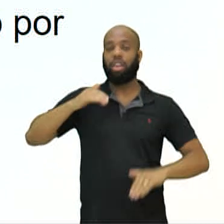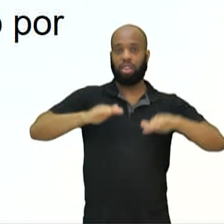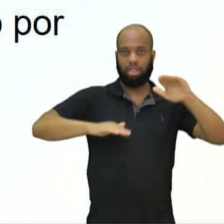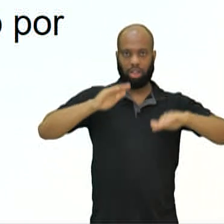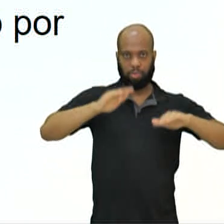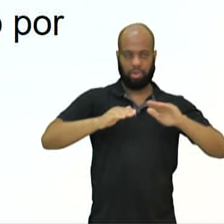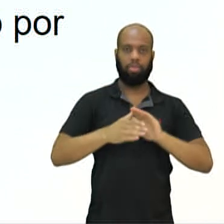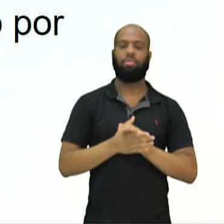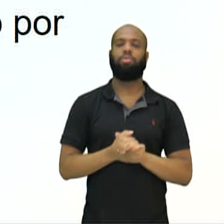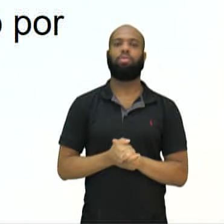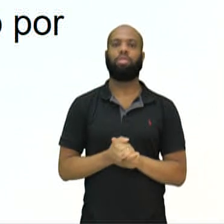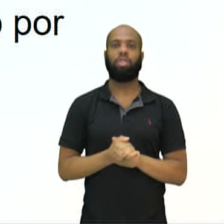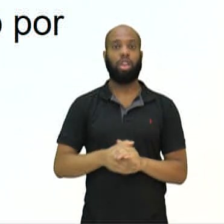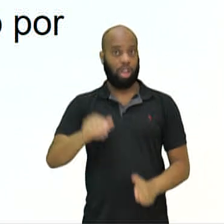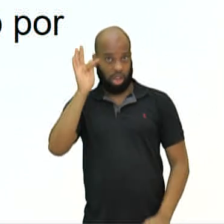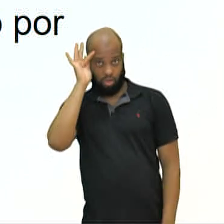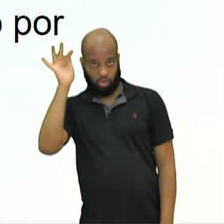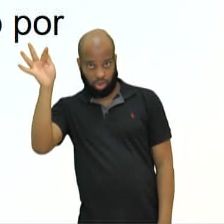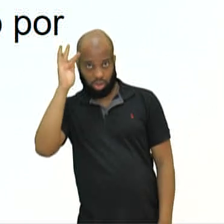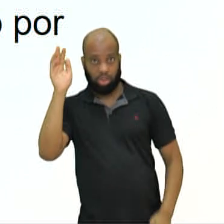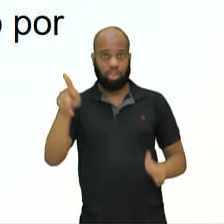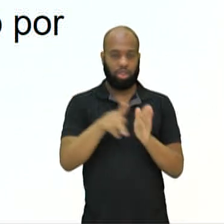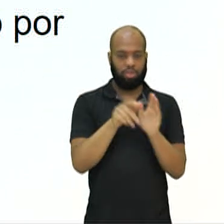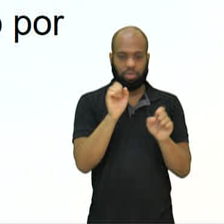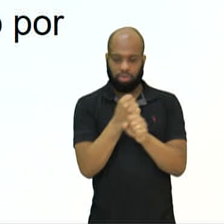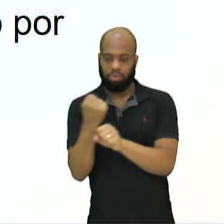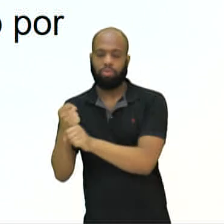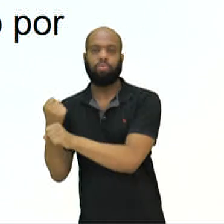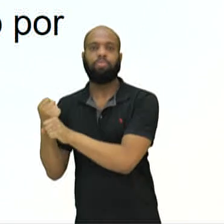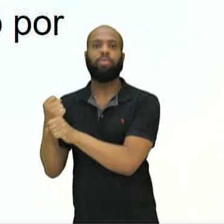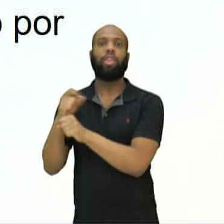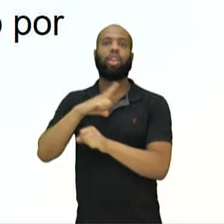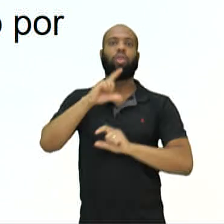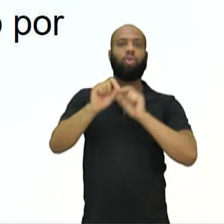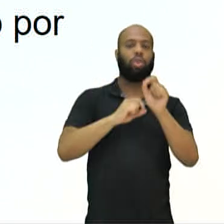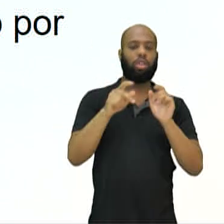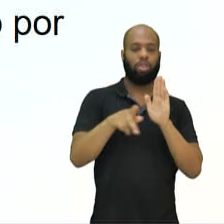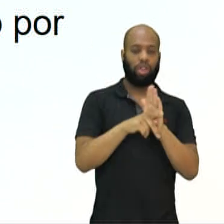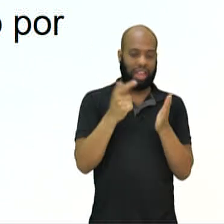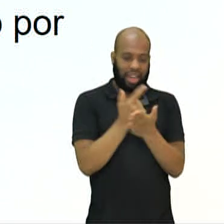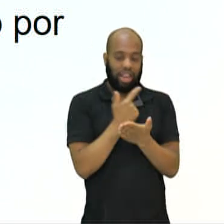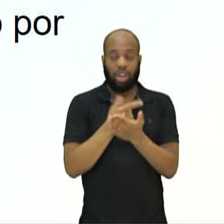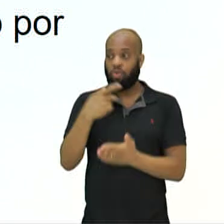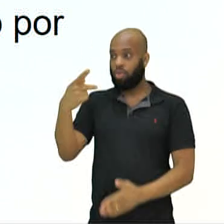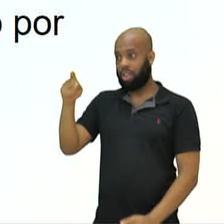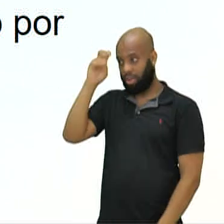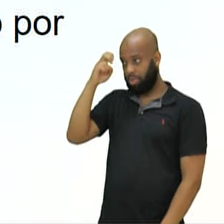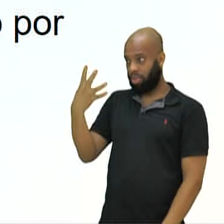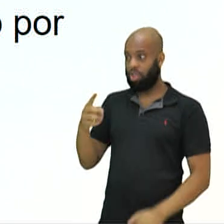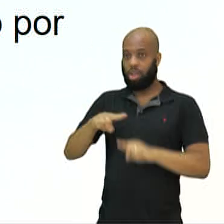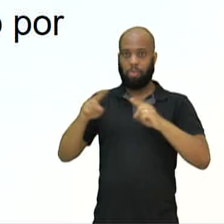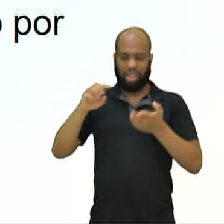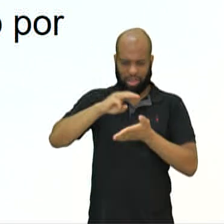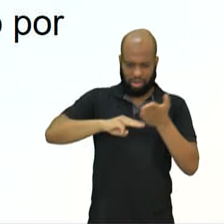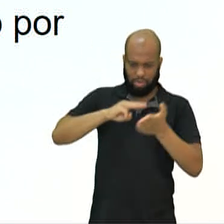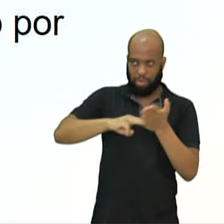operações formais. A filosofia construtivista de ensino é derivada da obra de Piaget, mas não existe um método